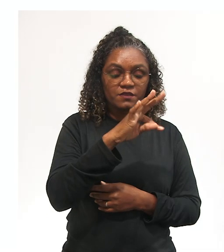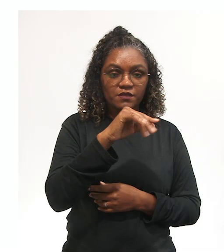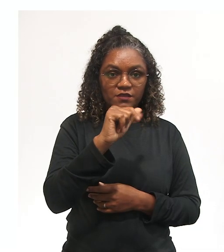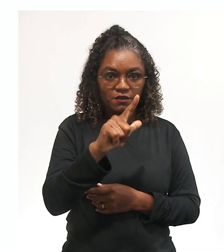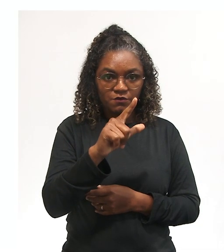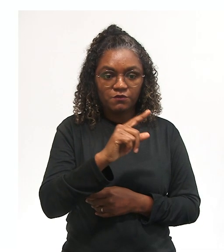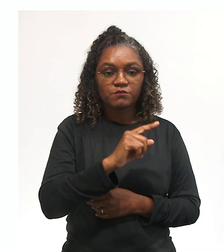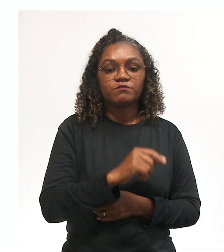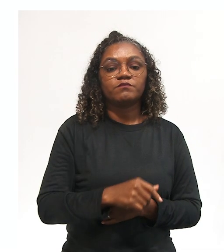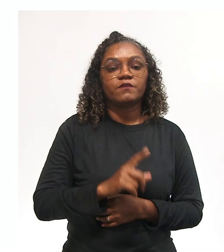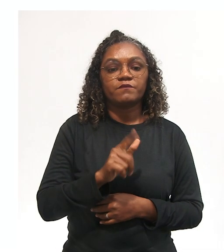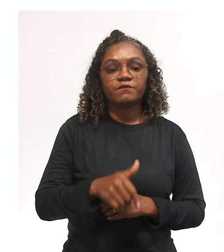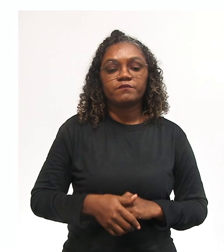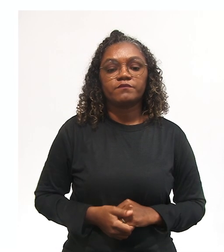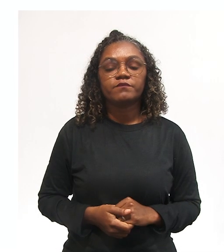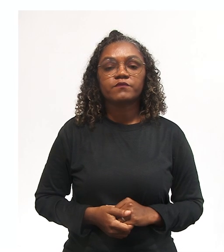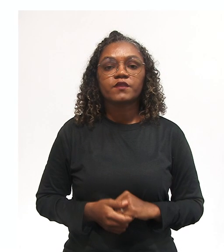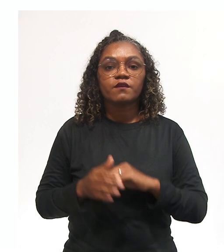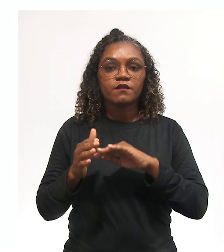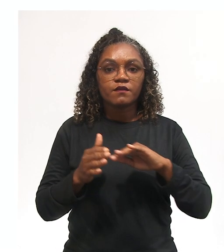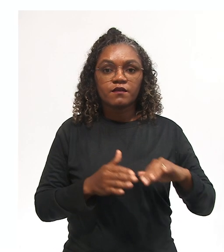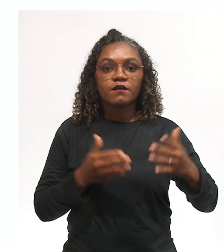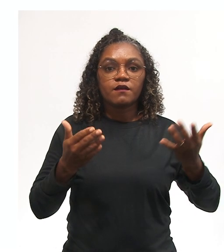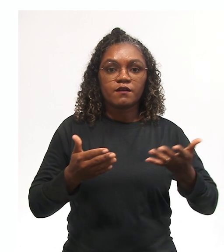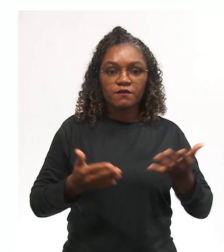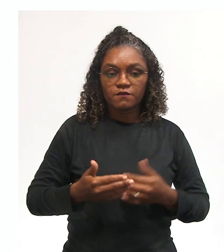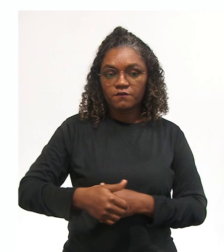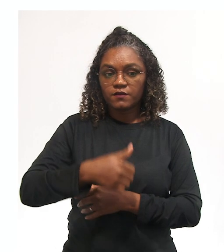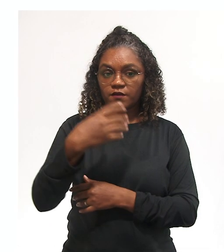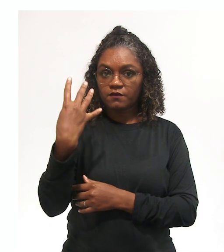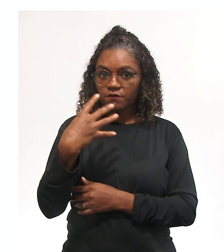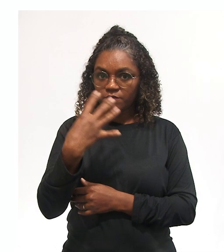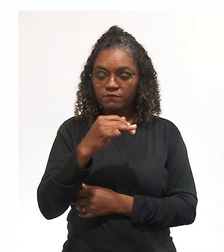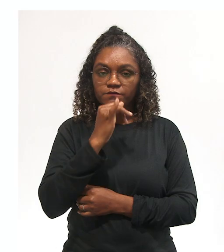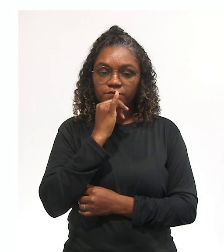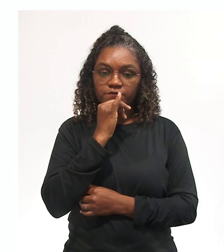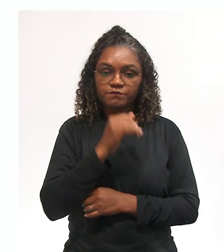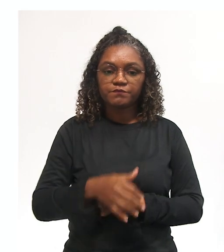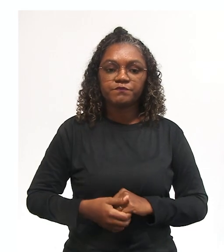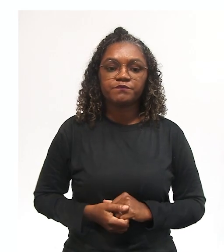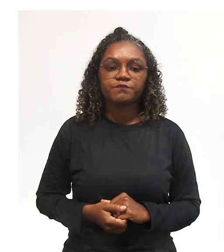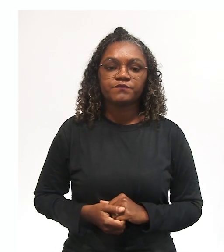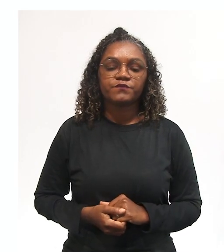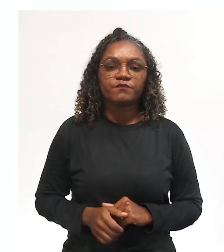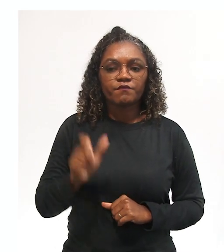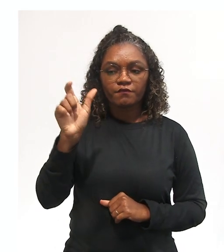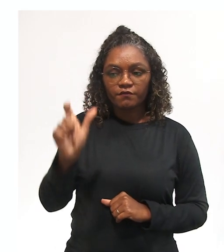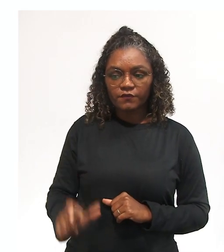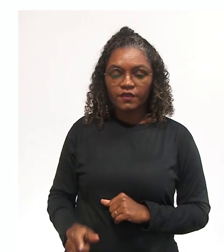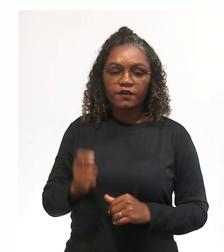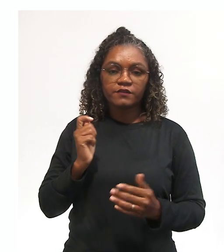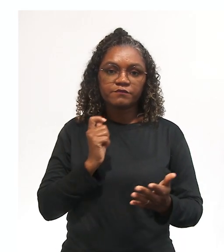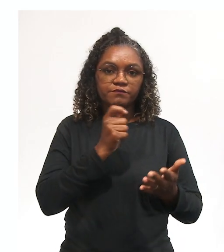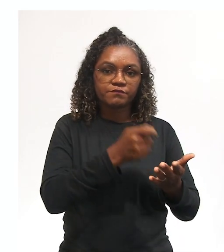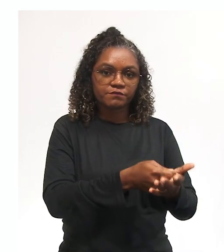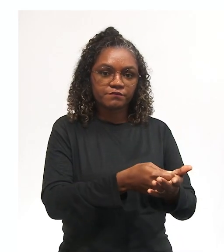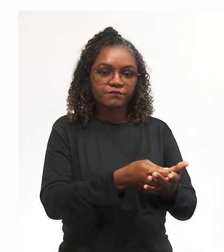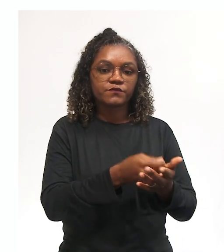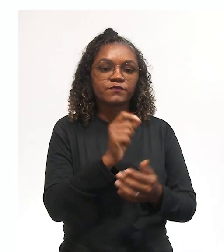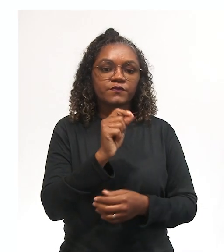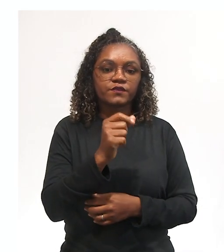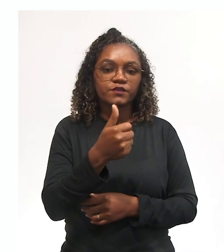12.844. Vamos a um outro exemplo. Roberto aplicou R$ 12 mil no fundo e recebeu